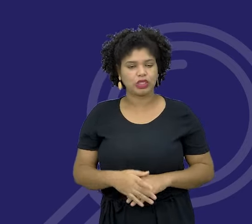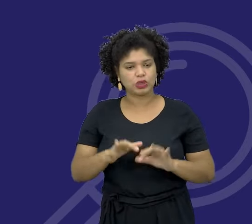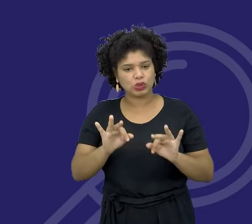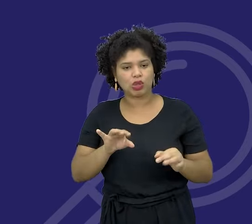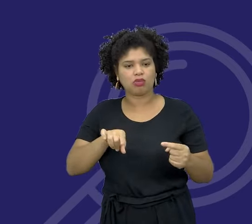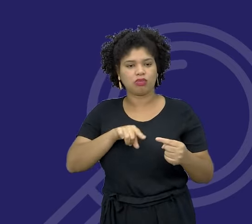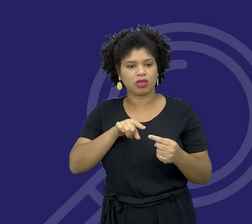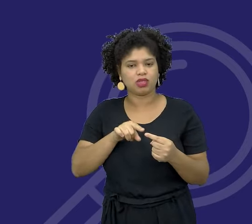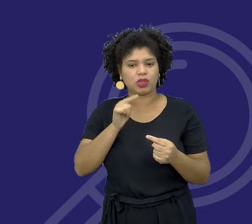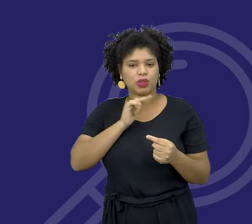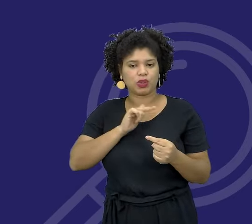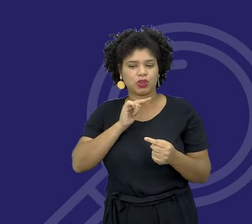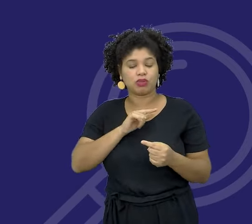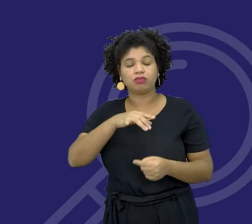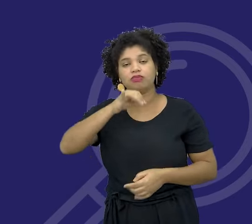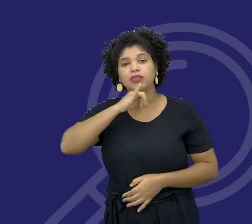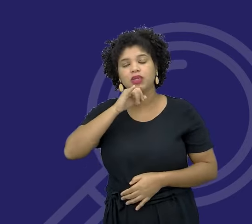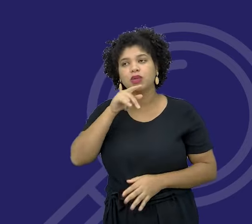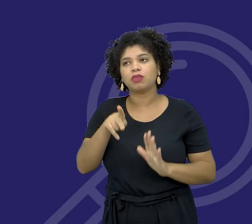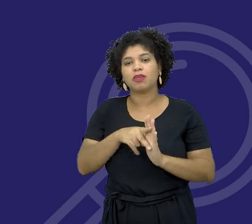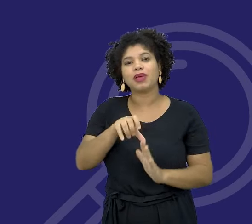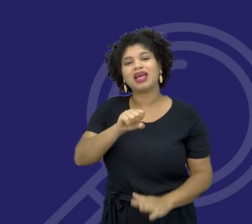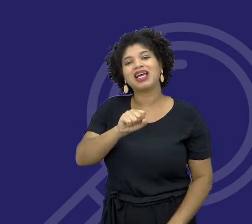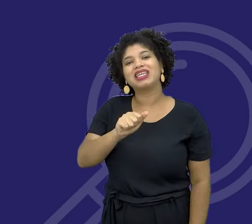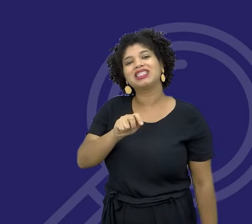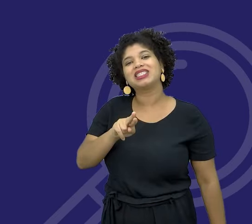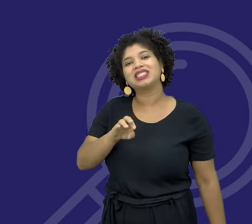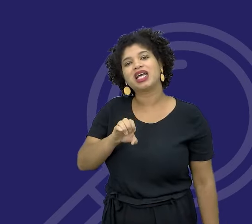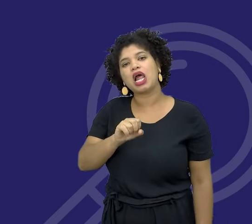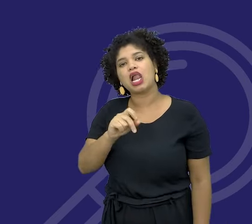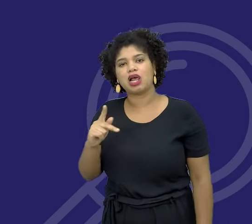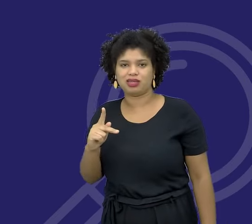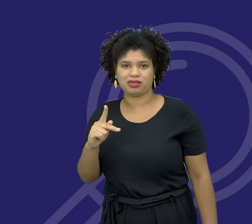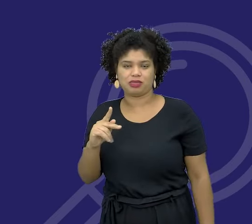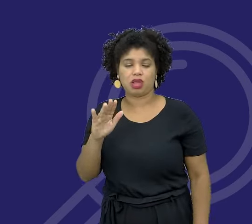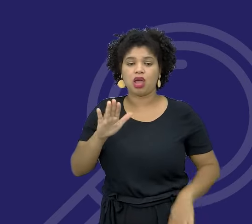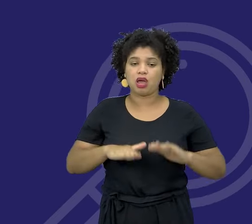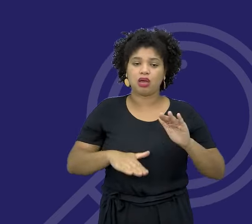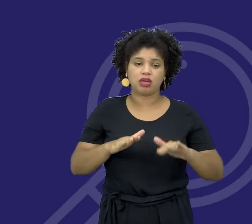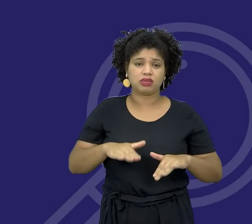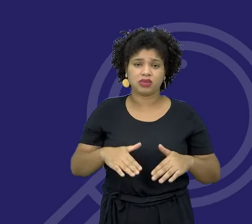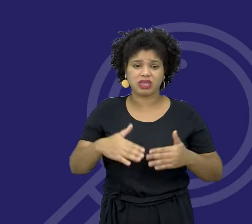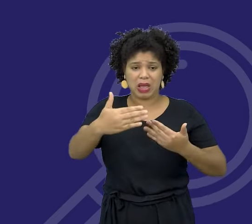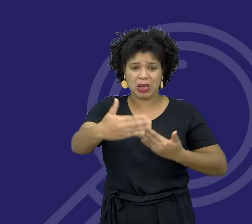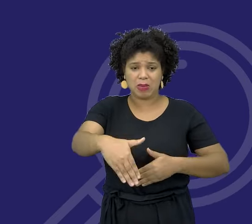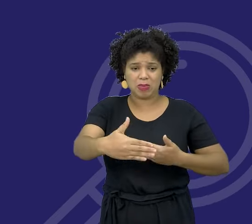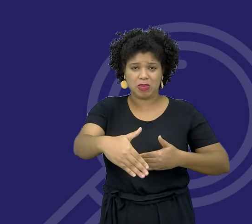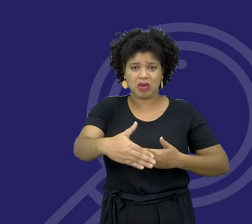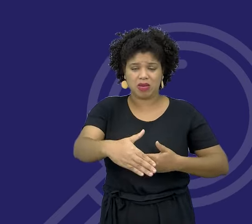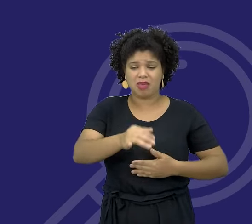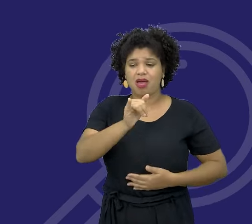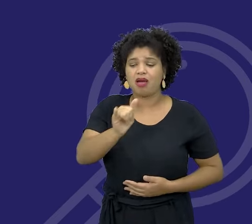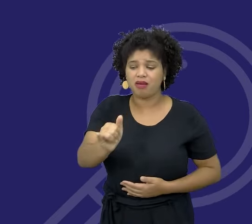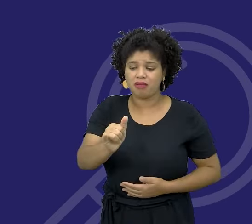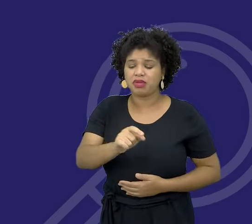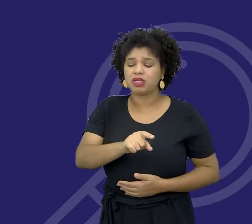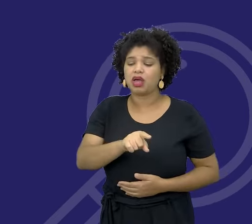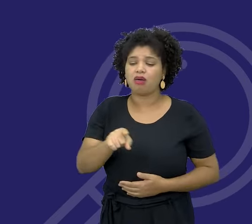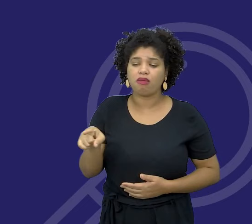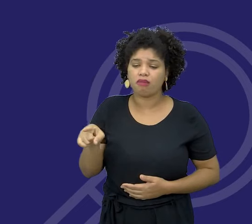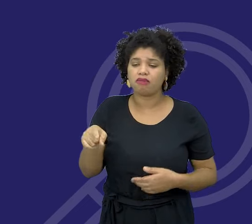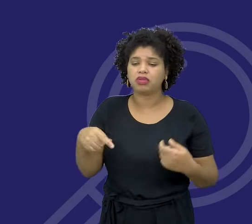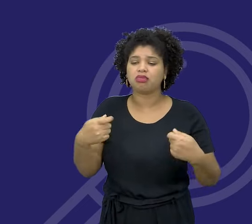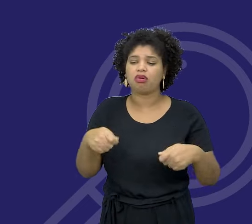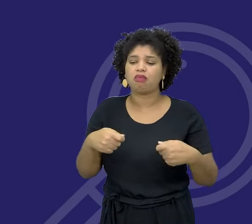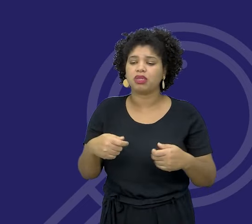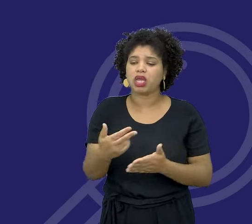daquele problema. Eu dei o exemplo do Saresp. De repente, não fala para eles fazerem